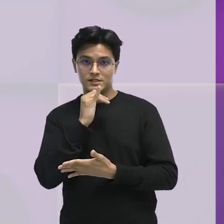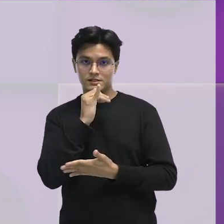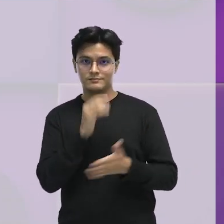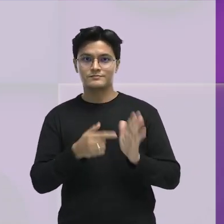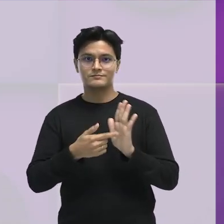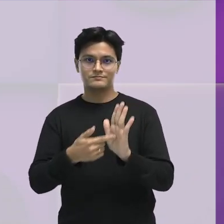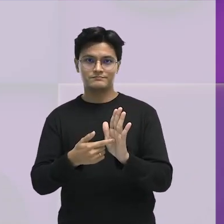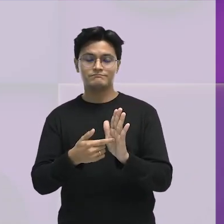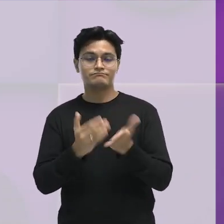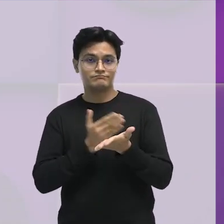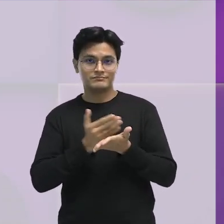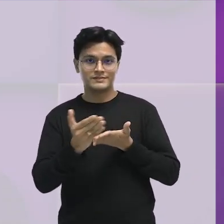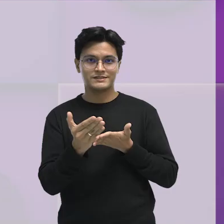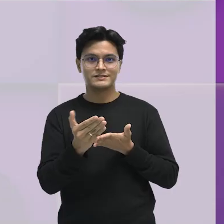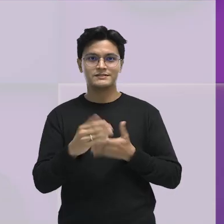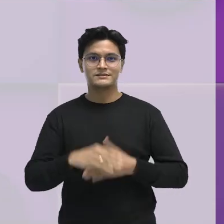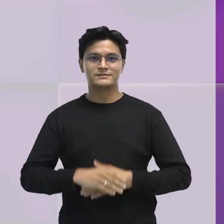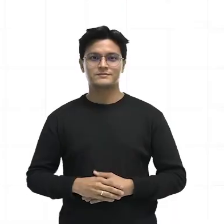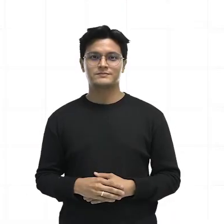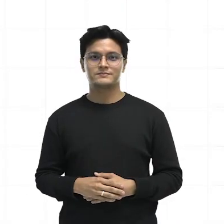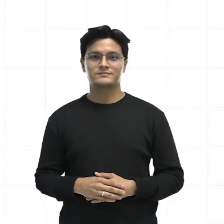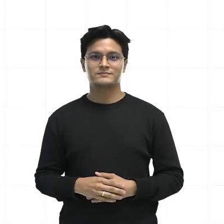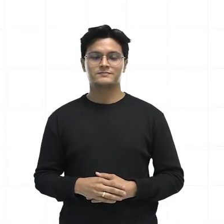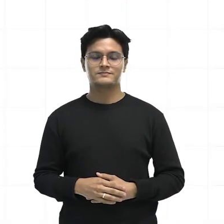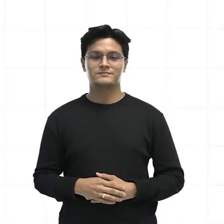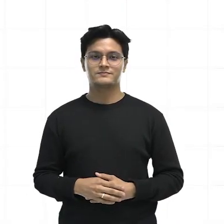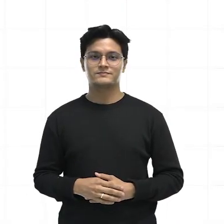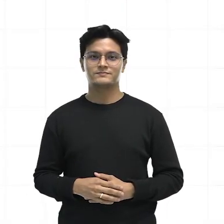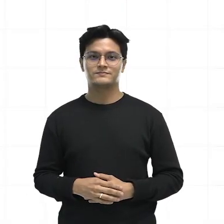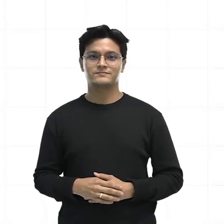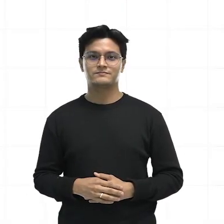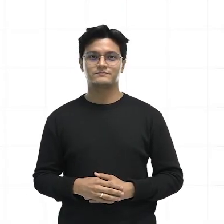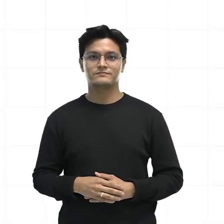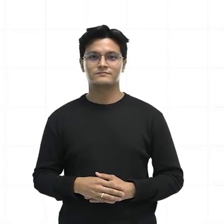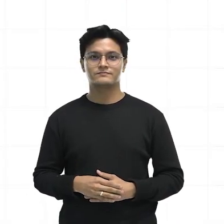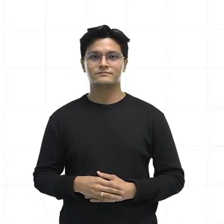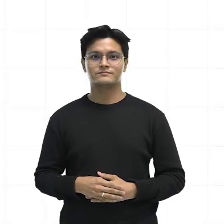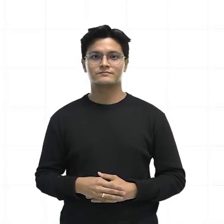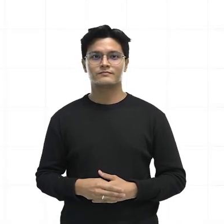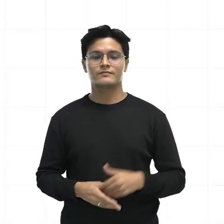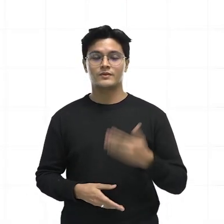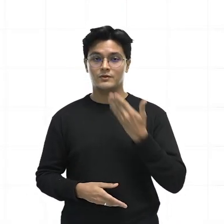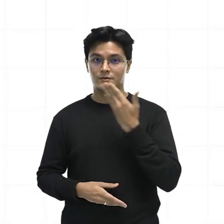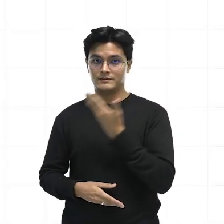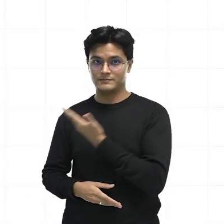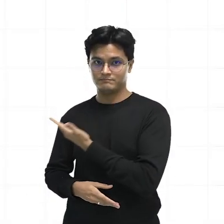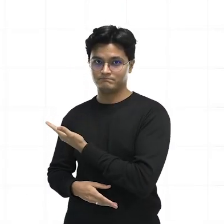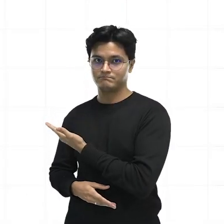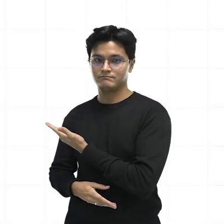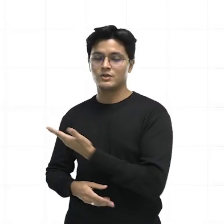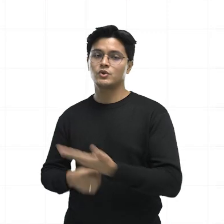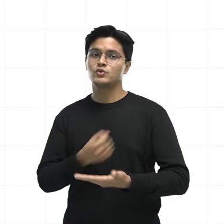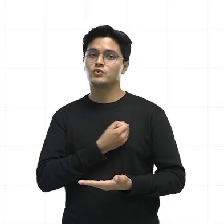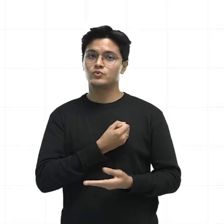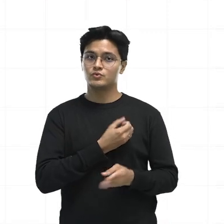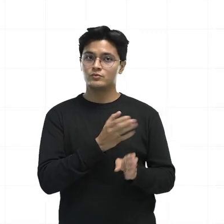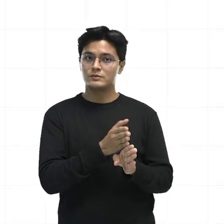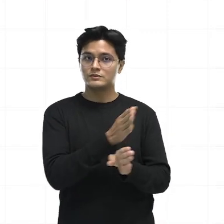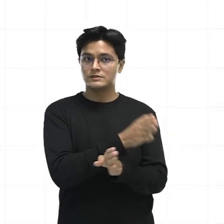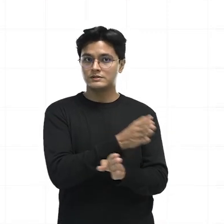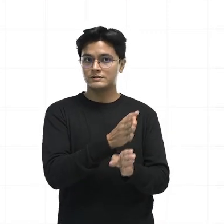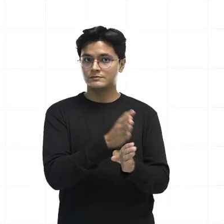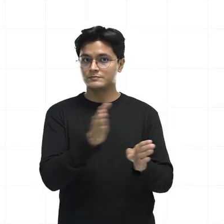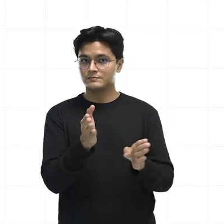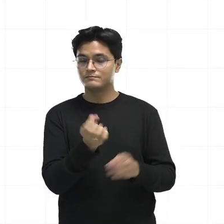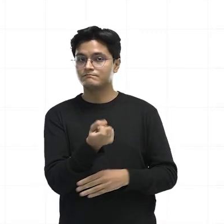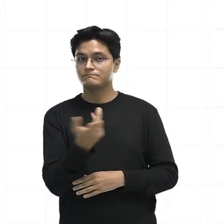bom? Vamos começar então? Acompanha comigo. Aí está, números inteiros.